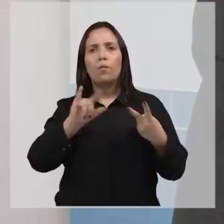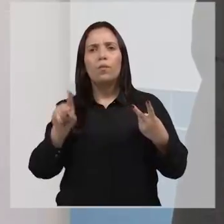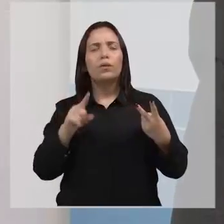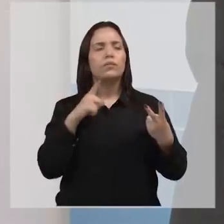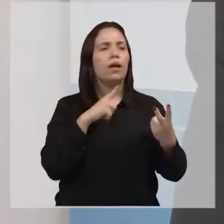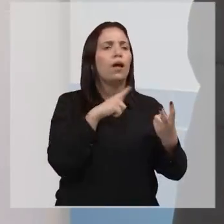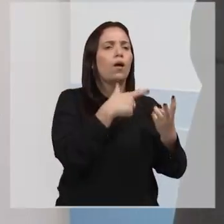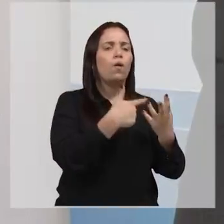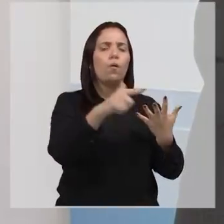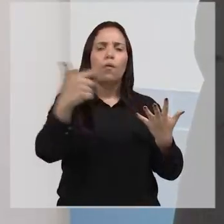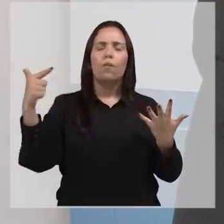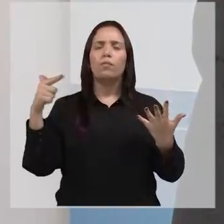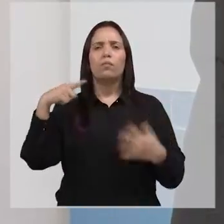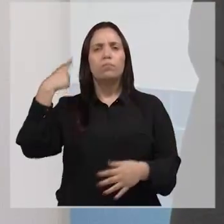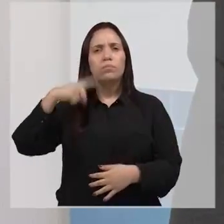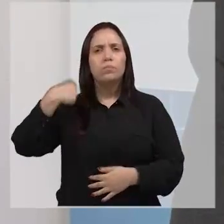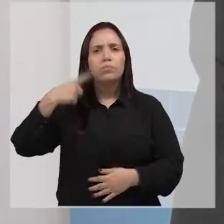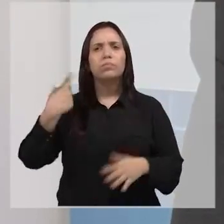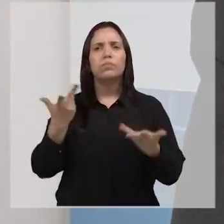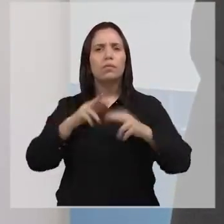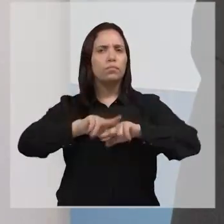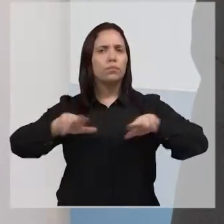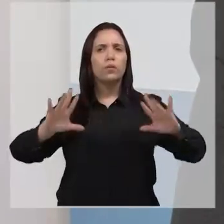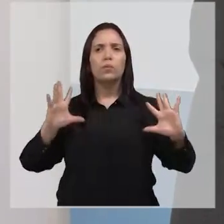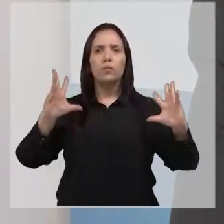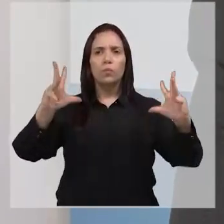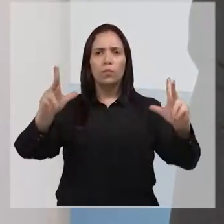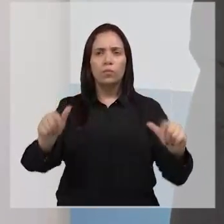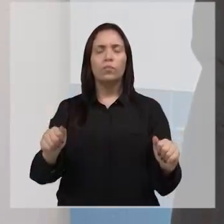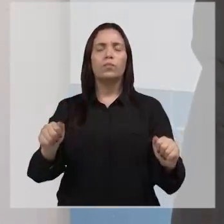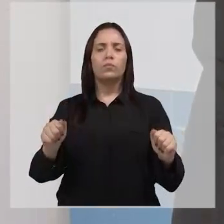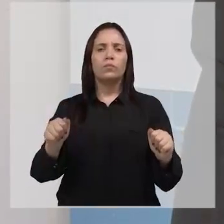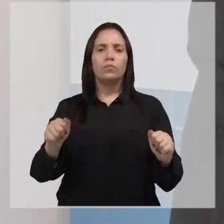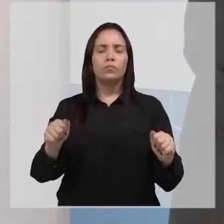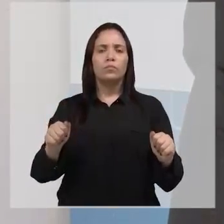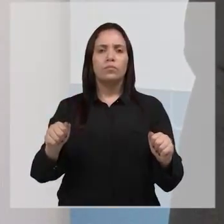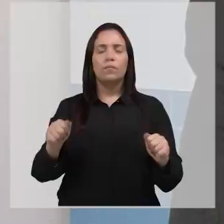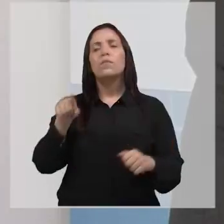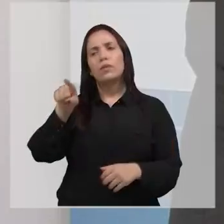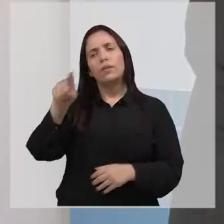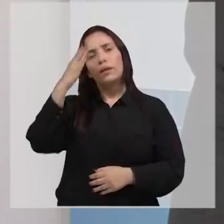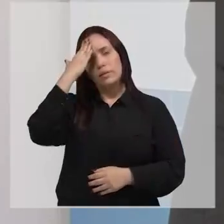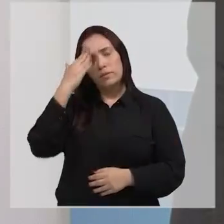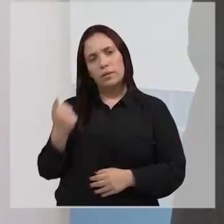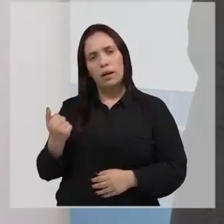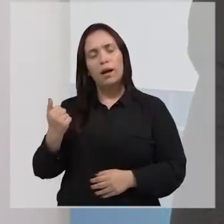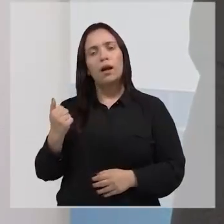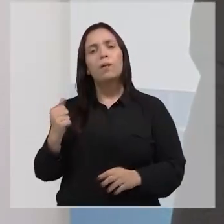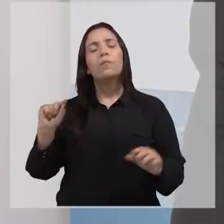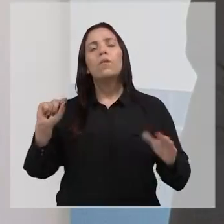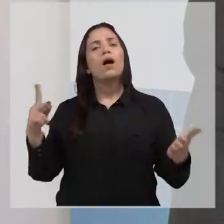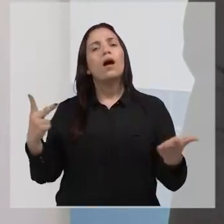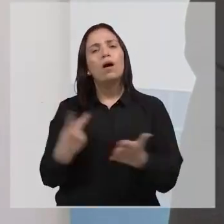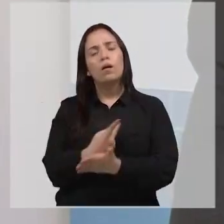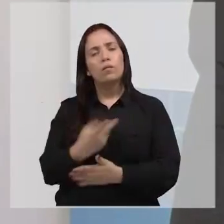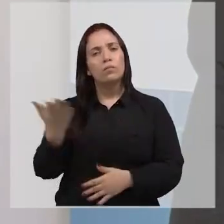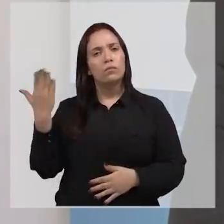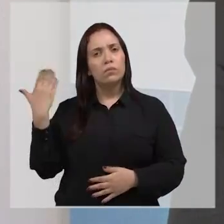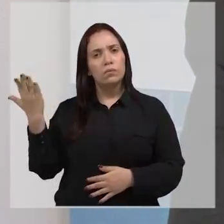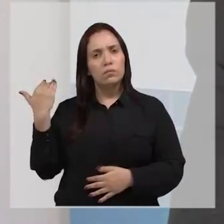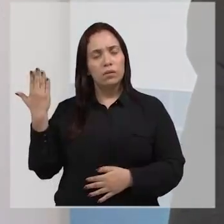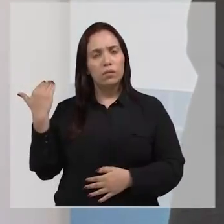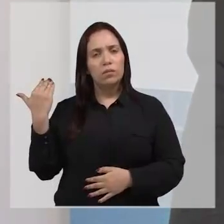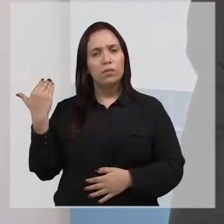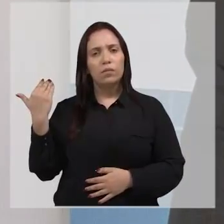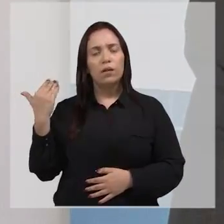aqui passaram, vários advogados que tiveram, todos nós, e você também sabe que o que aconteceu, de fato aconteceu,